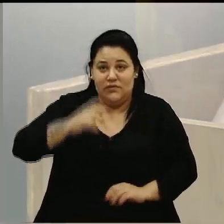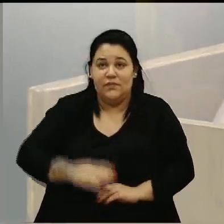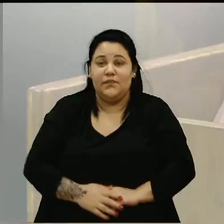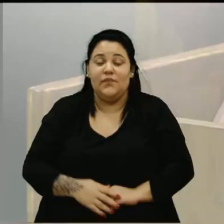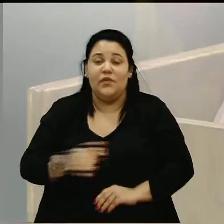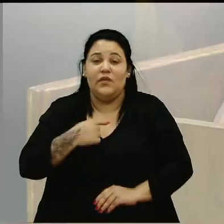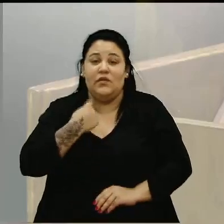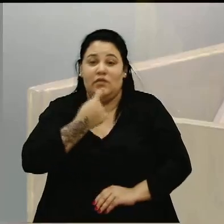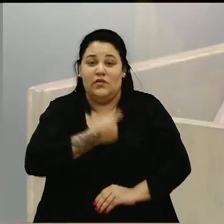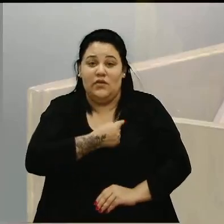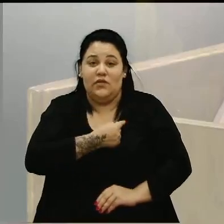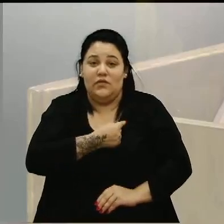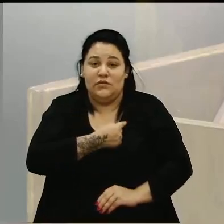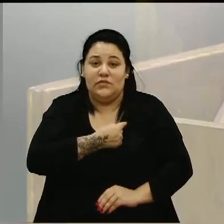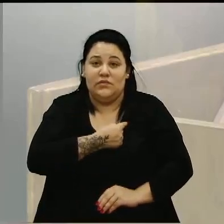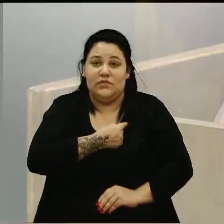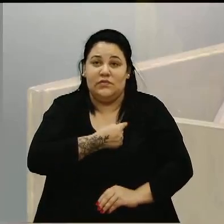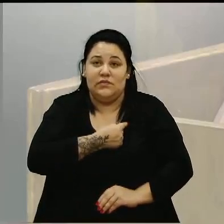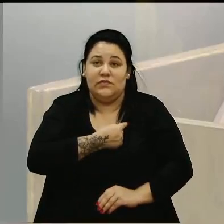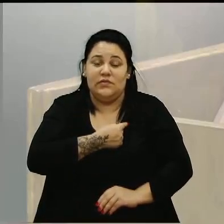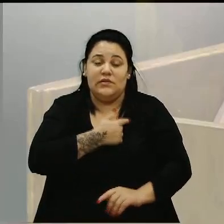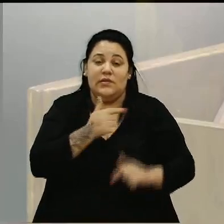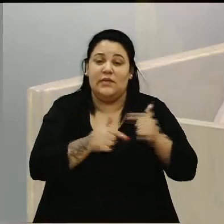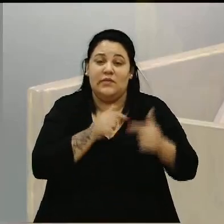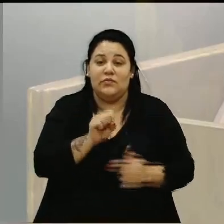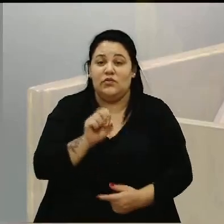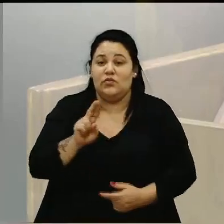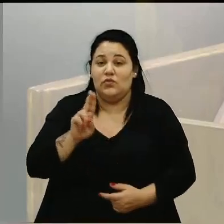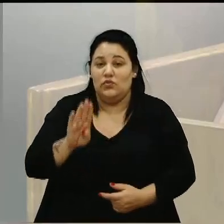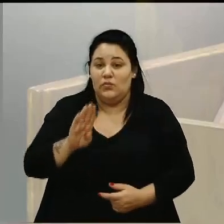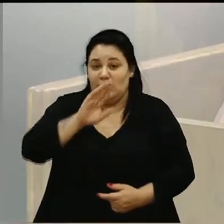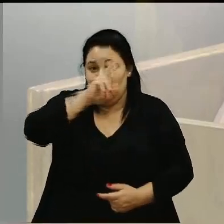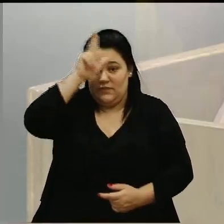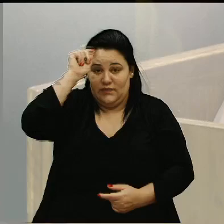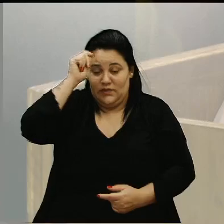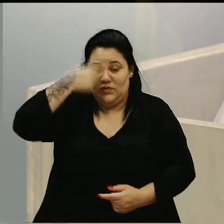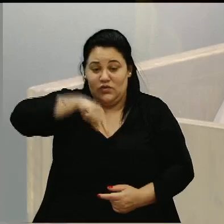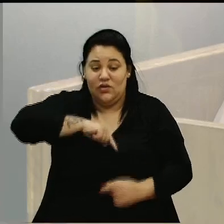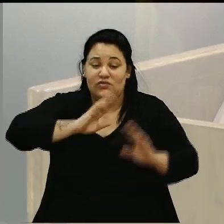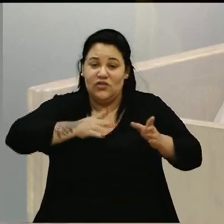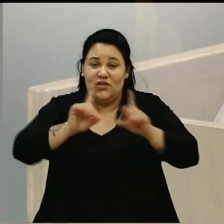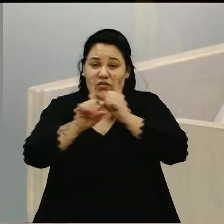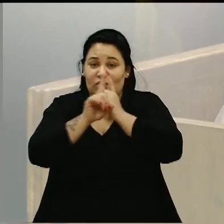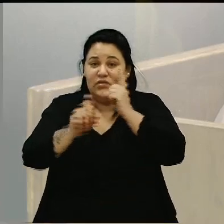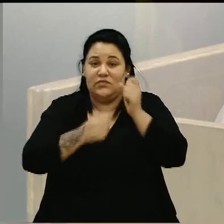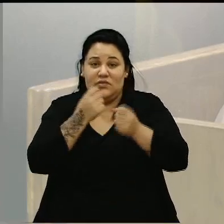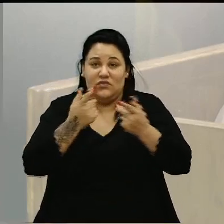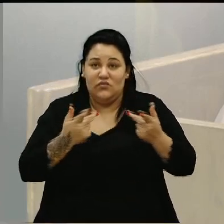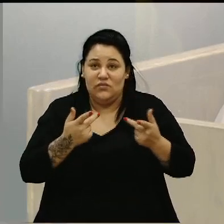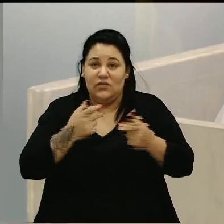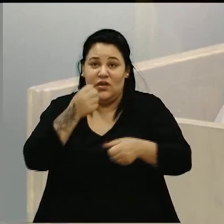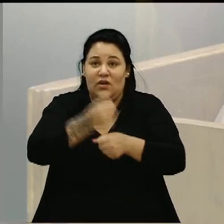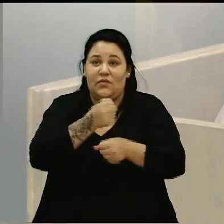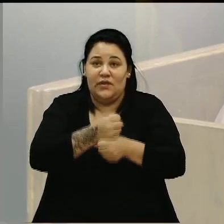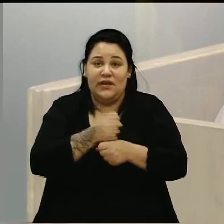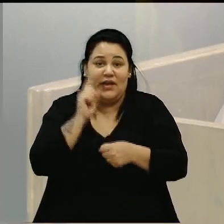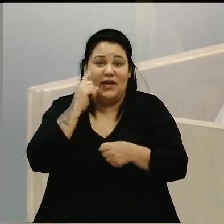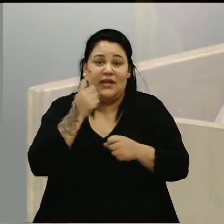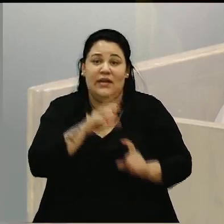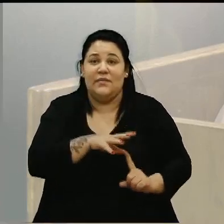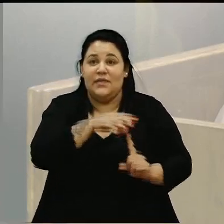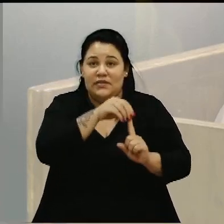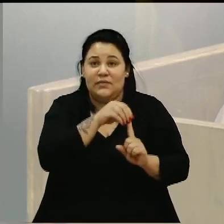fomos subprefeitos, muitas vezes nos deparávamos com algumas obras e que a ideia